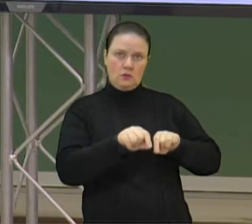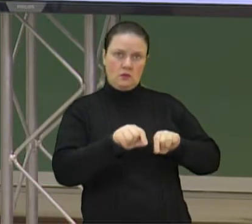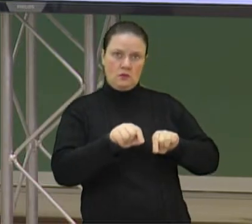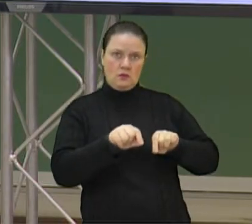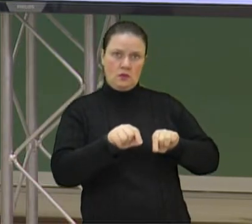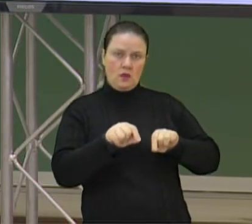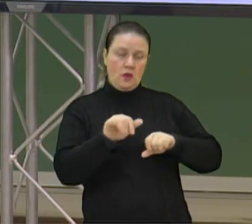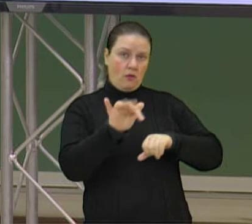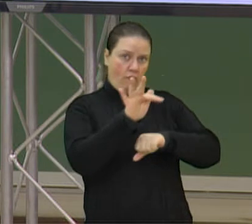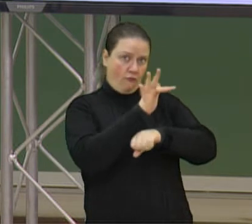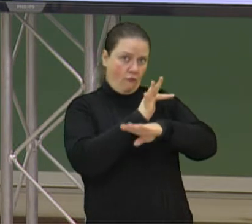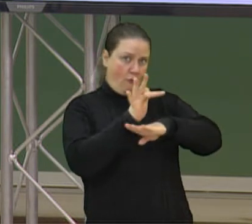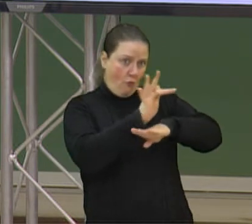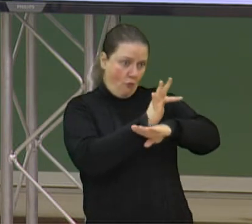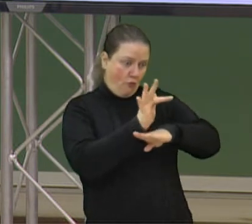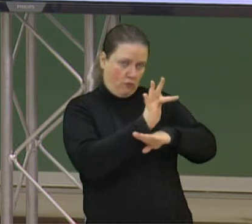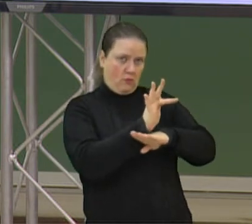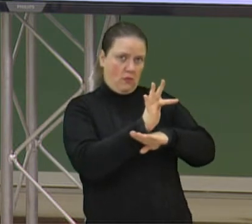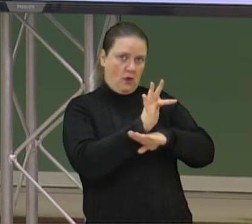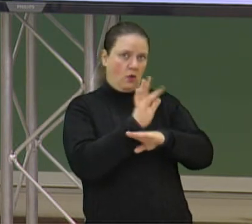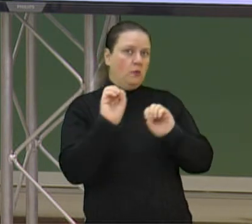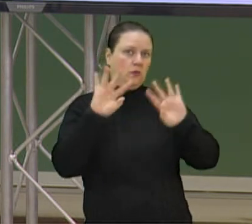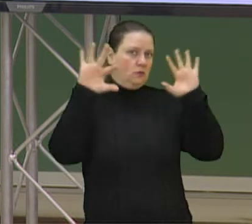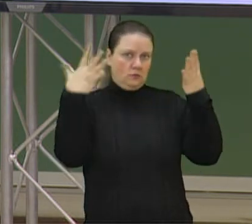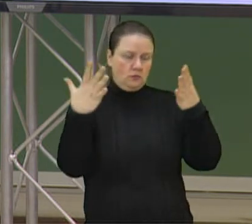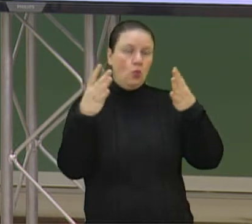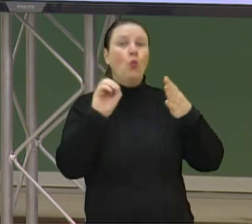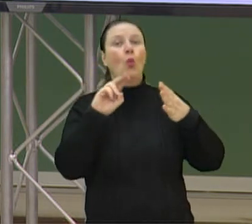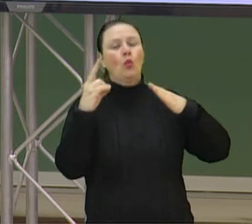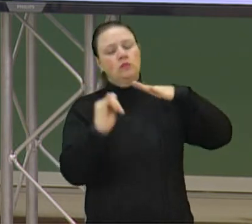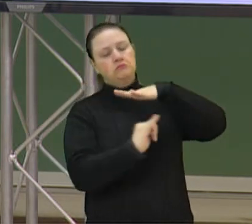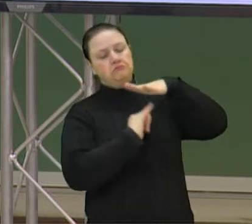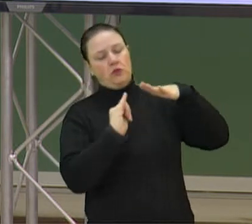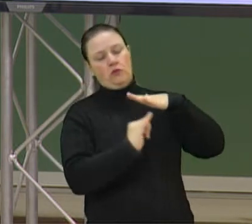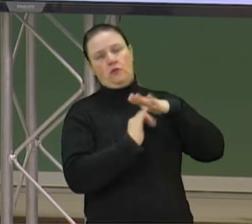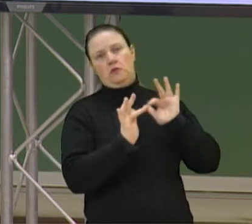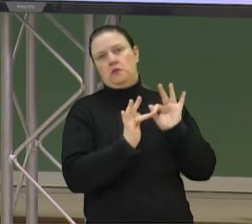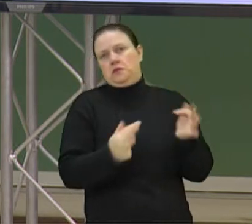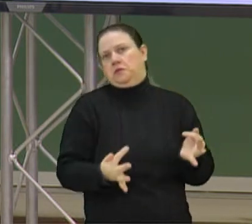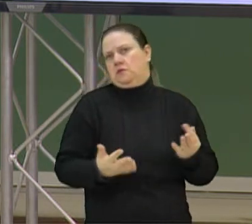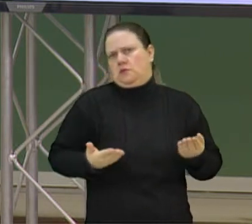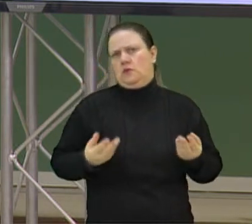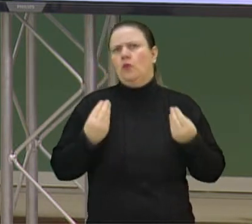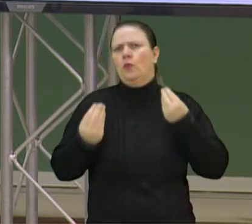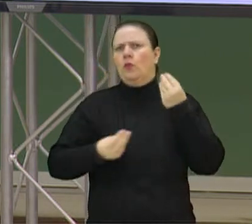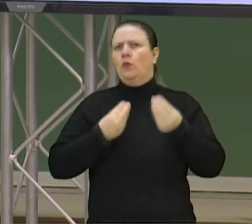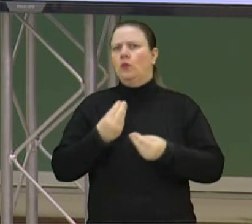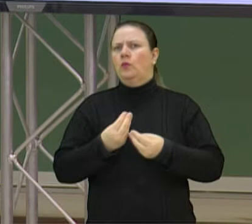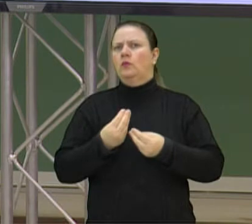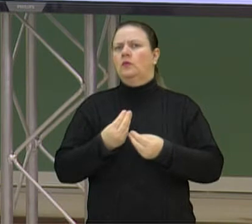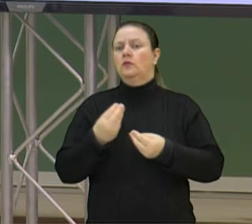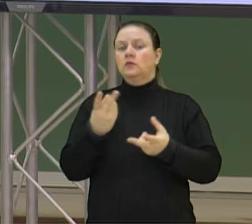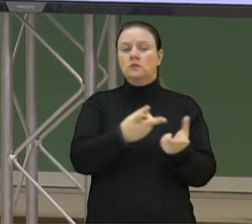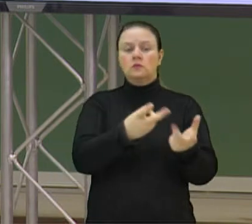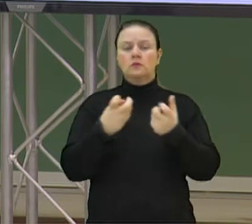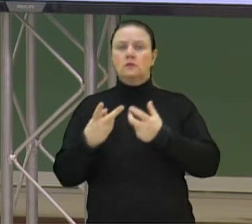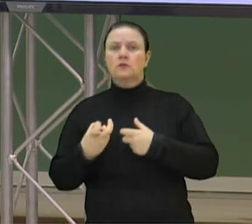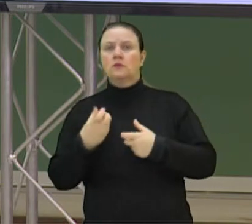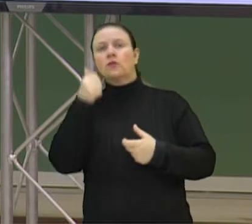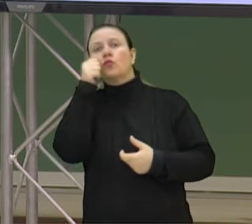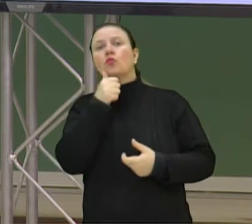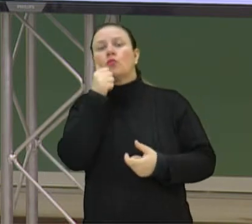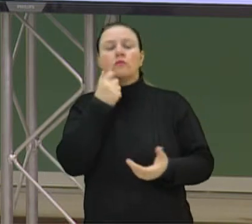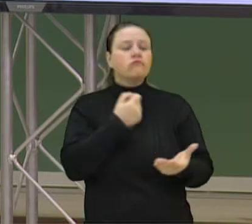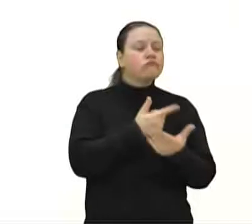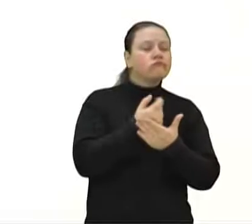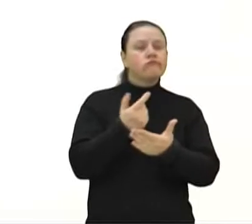mais formal ou para um evento mais informal, né? Então, por las compras de Olivia, podemos decir que ella estaba